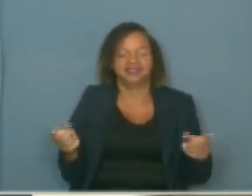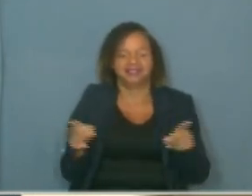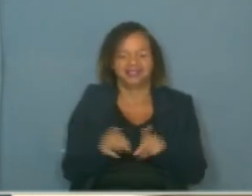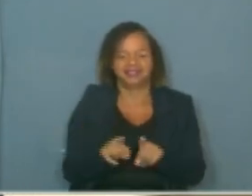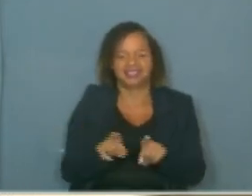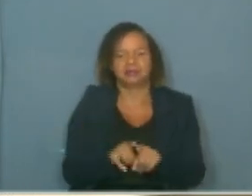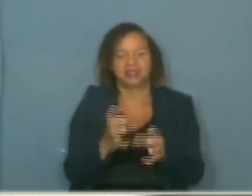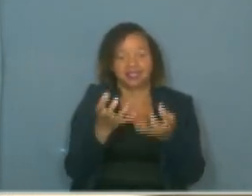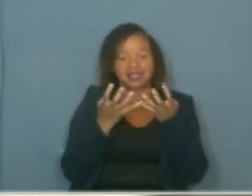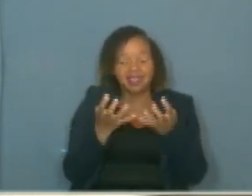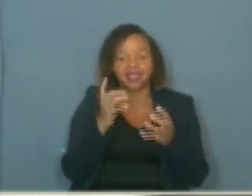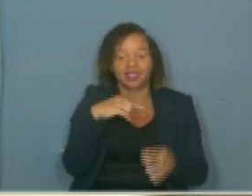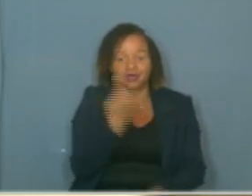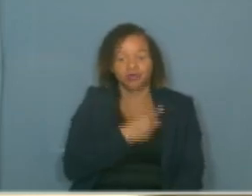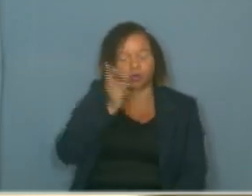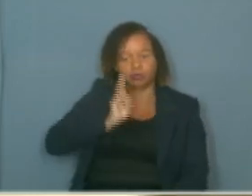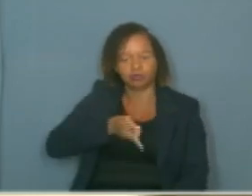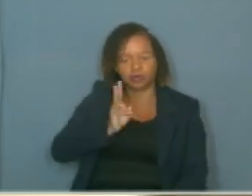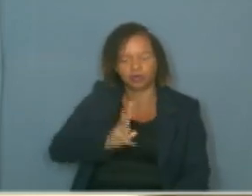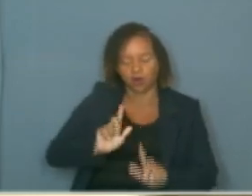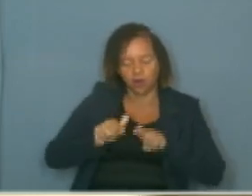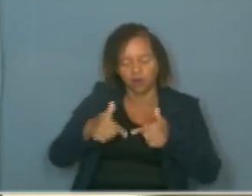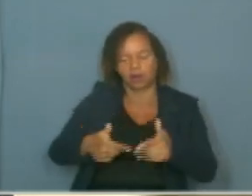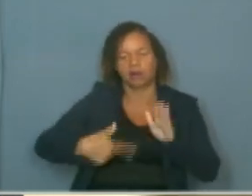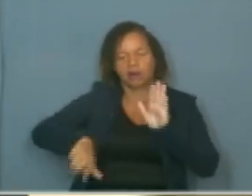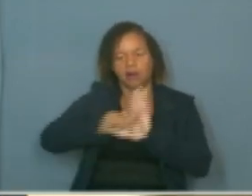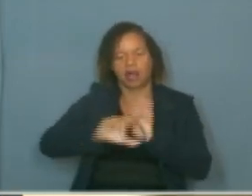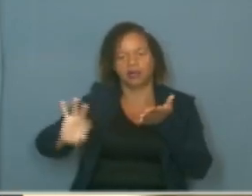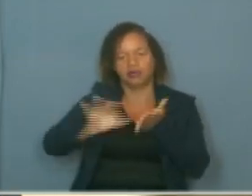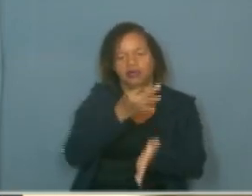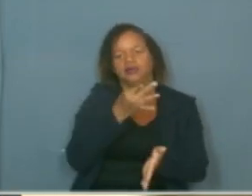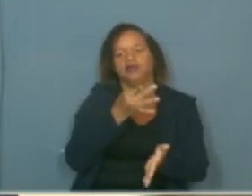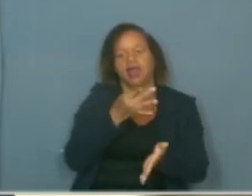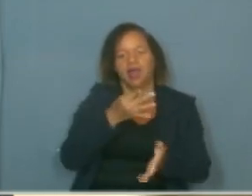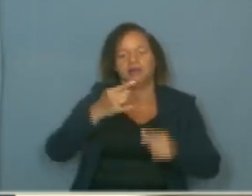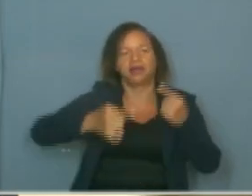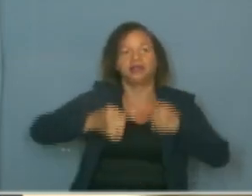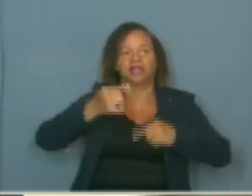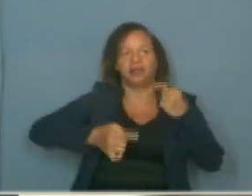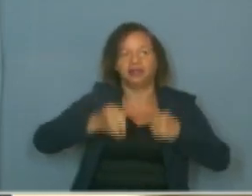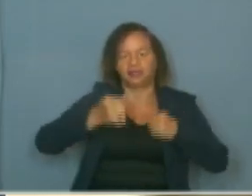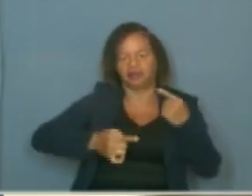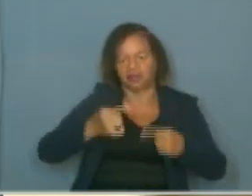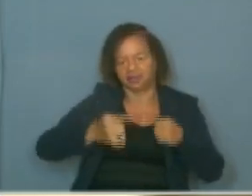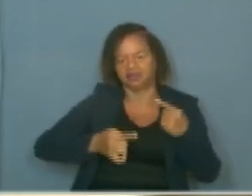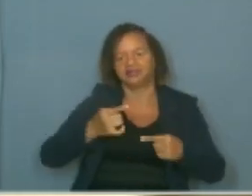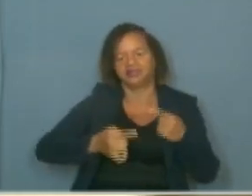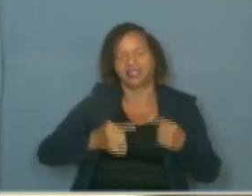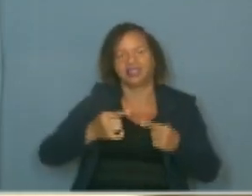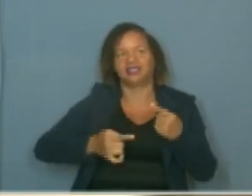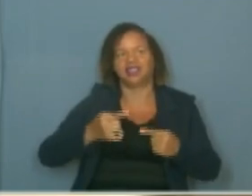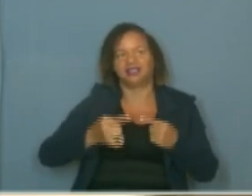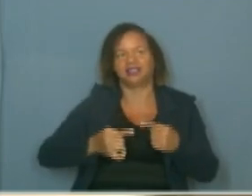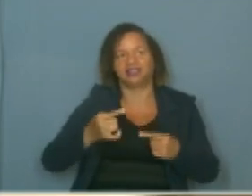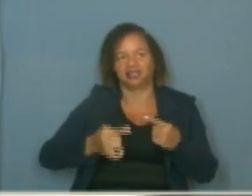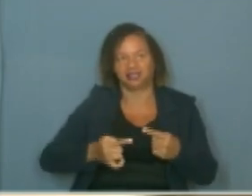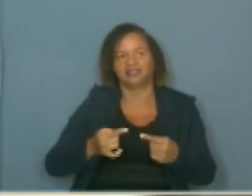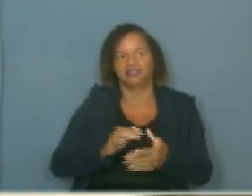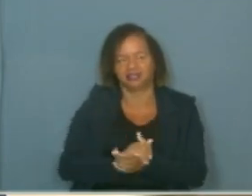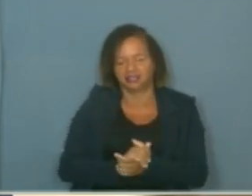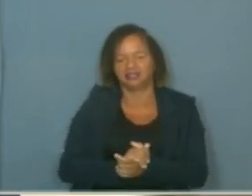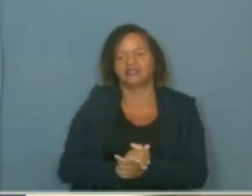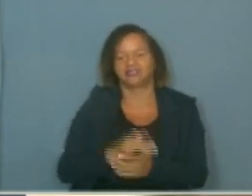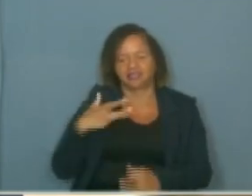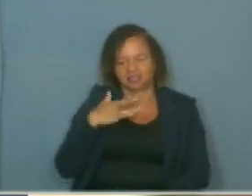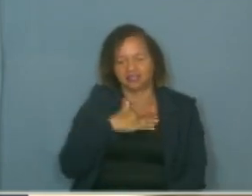Então a gente continua lutando por uma lei de drogas, por uma política de drogas que compreenda a dimensão da saúde